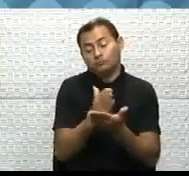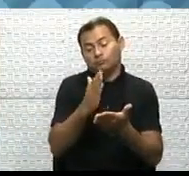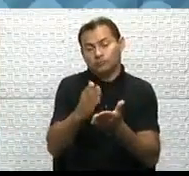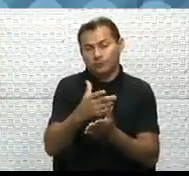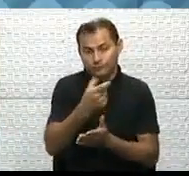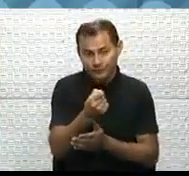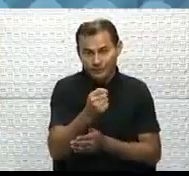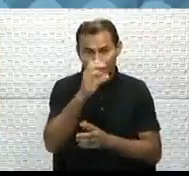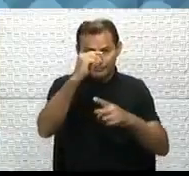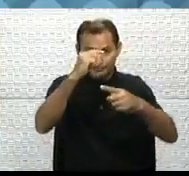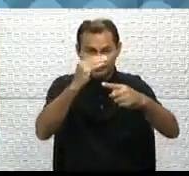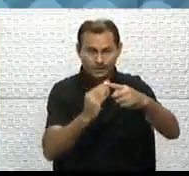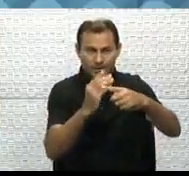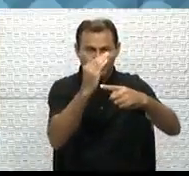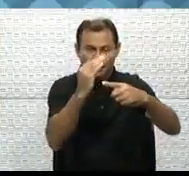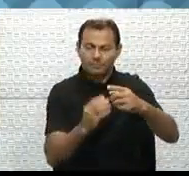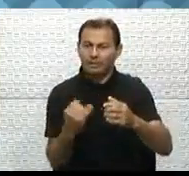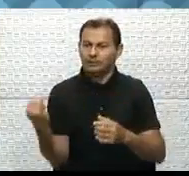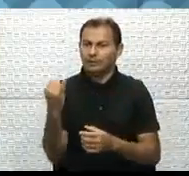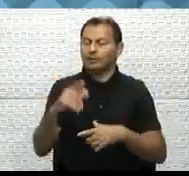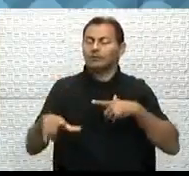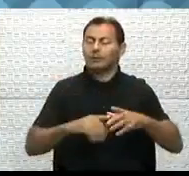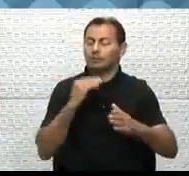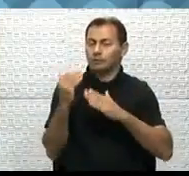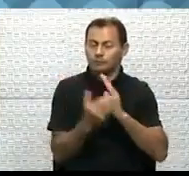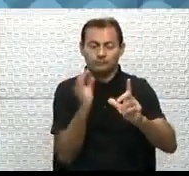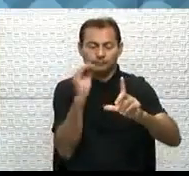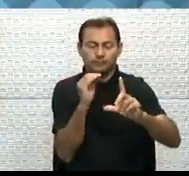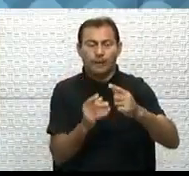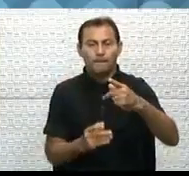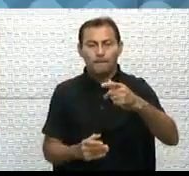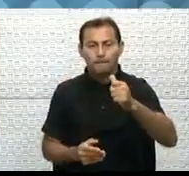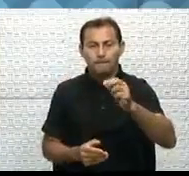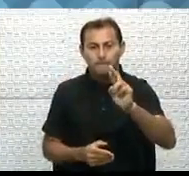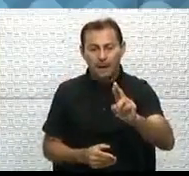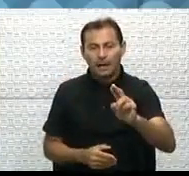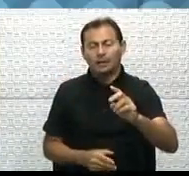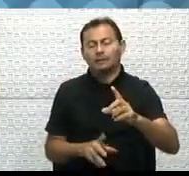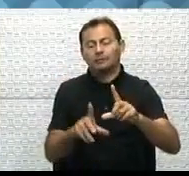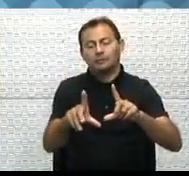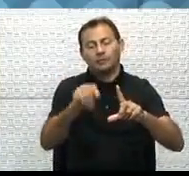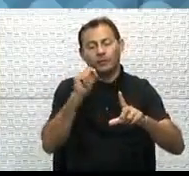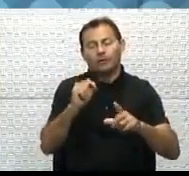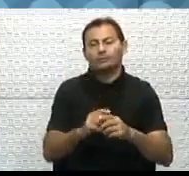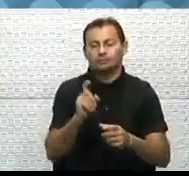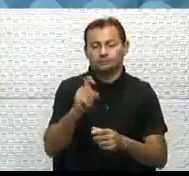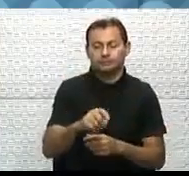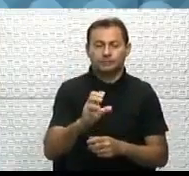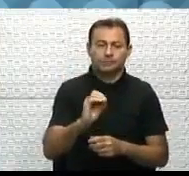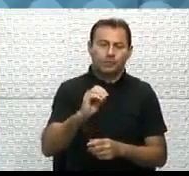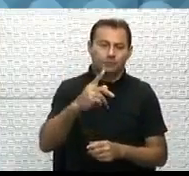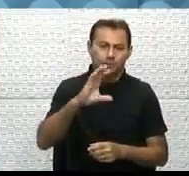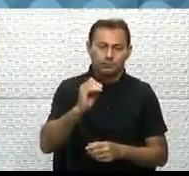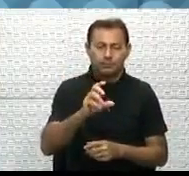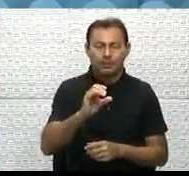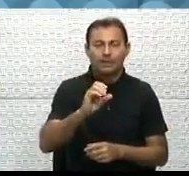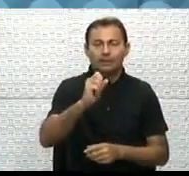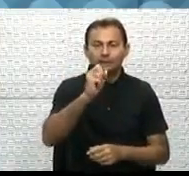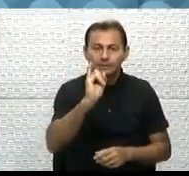ordenados, mas é importante que você trabalhe com todos, insira todos os pares ordenados, selecione, clique na opção, no